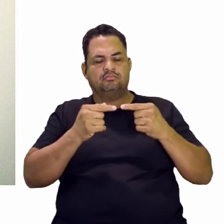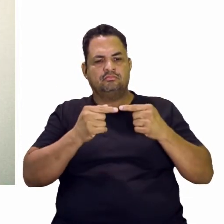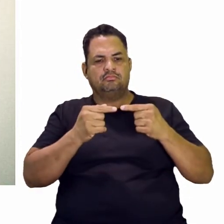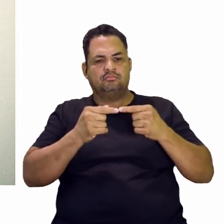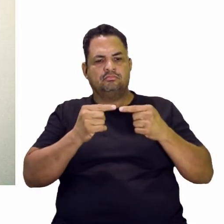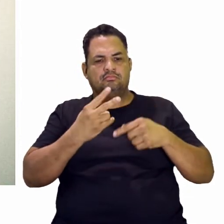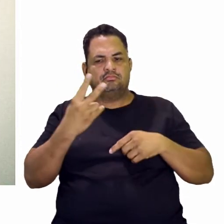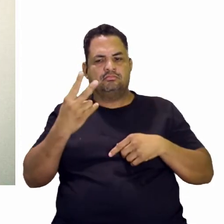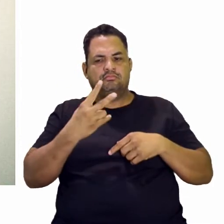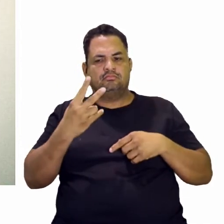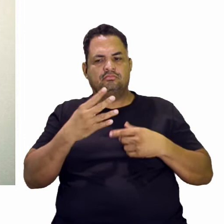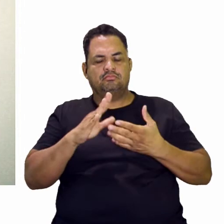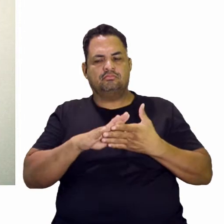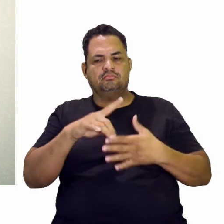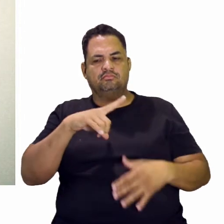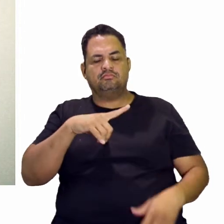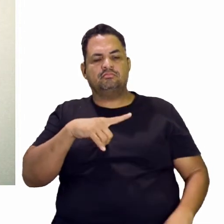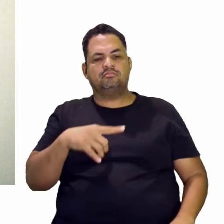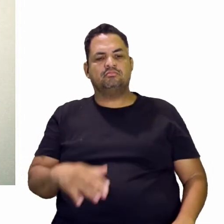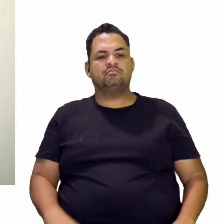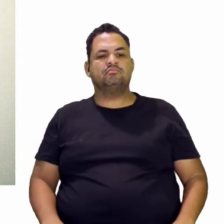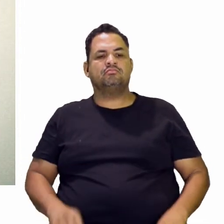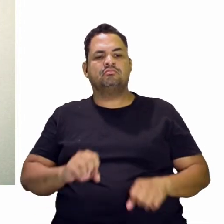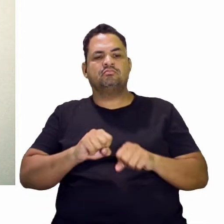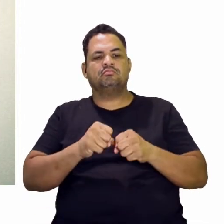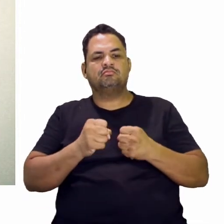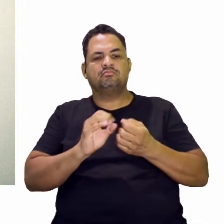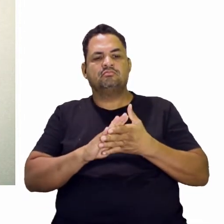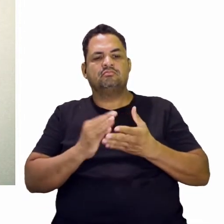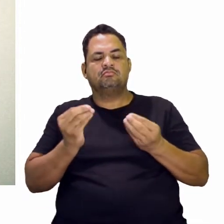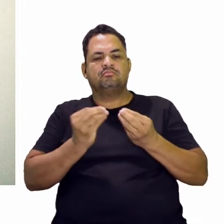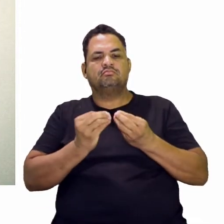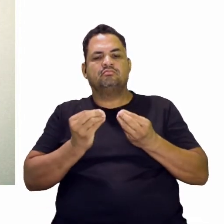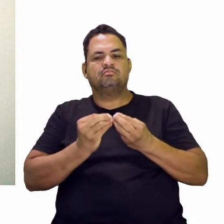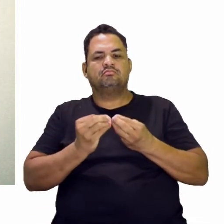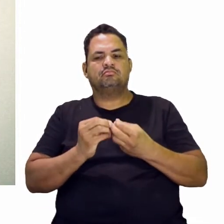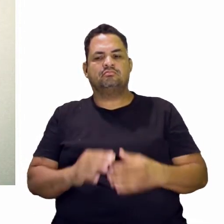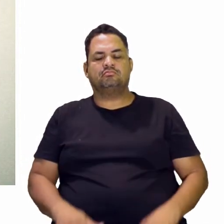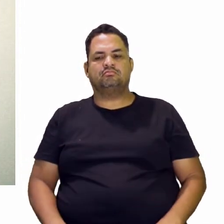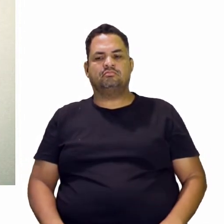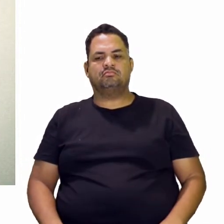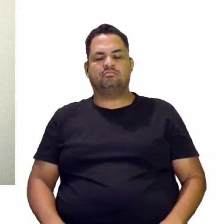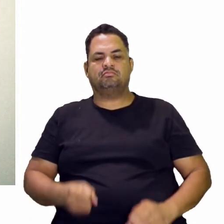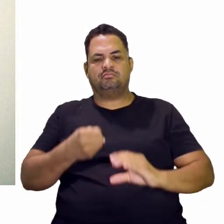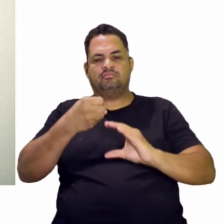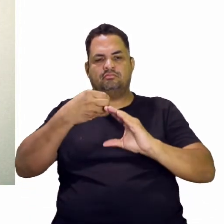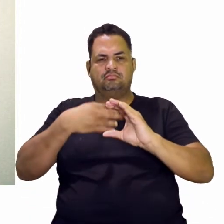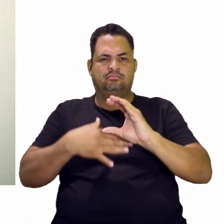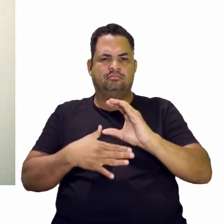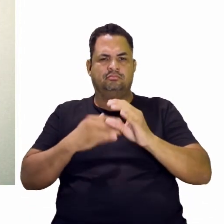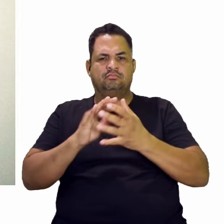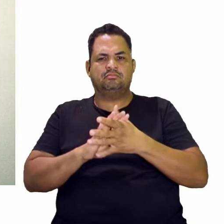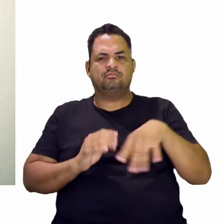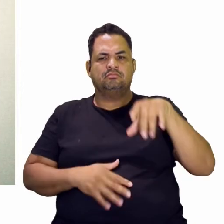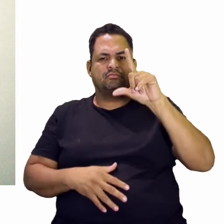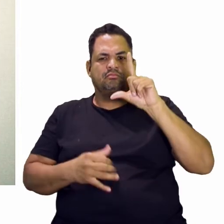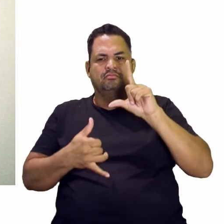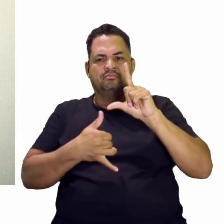ali dupla, tá? Então, ela faz tipo uma quebra mesmo na molécula. Certinho? Isso é uma característica